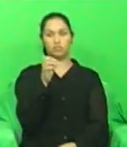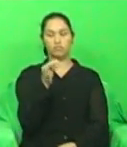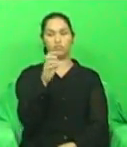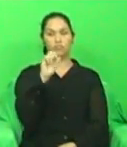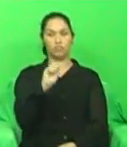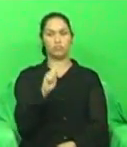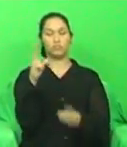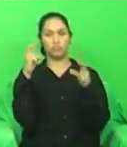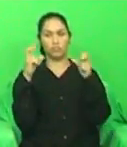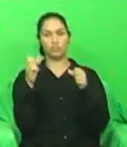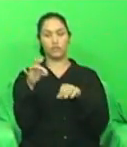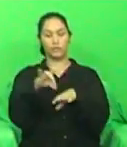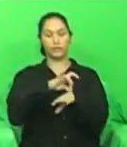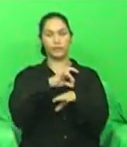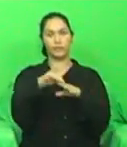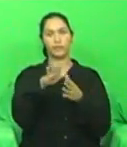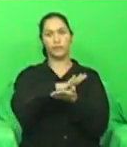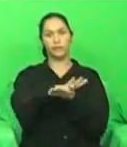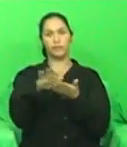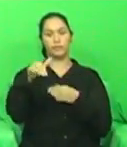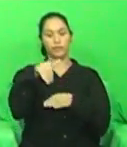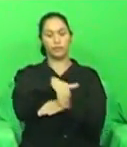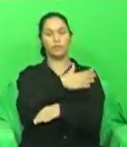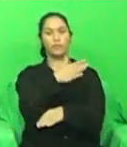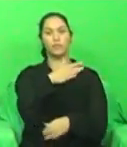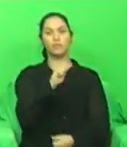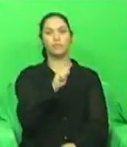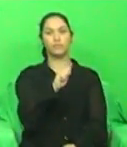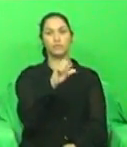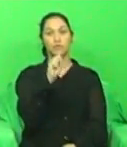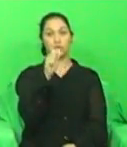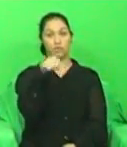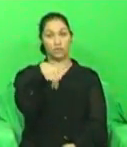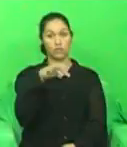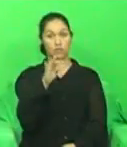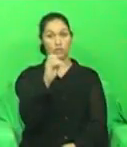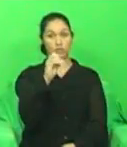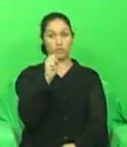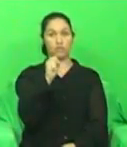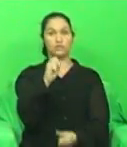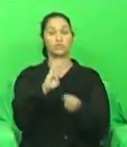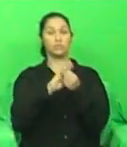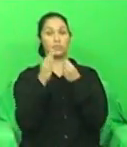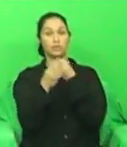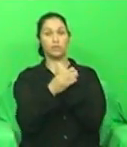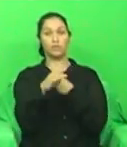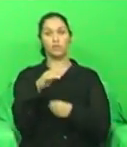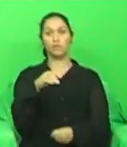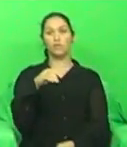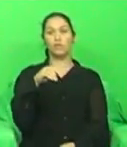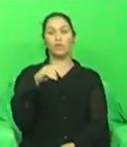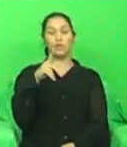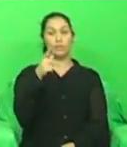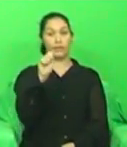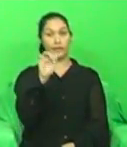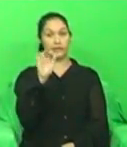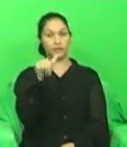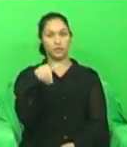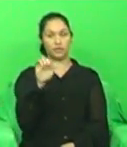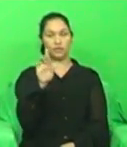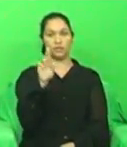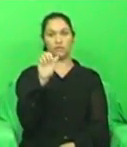velório assunto pavimentação asfáltica a travessa santos ok localizado no bairro jardim das paineiras